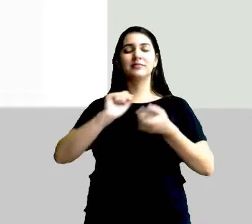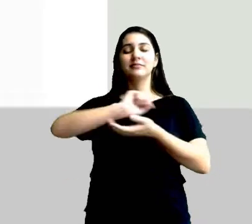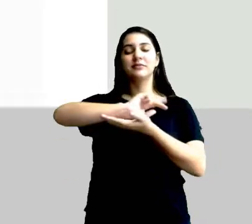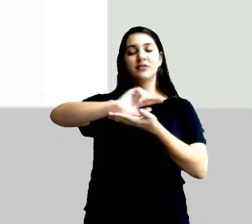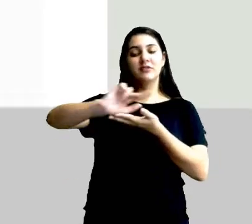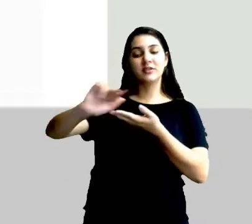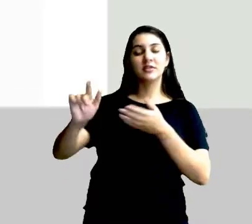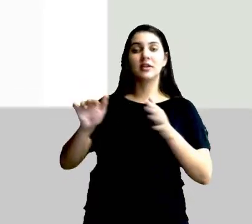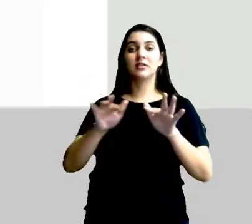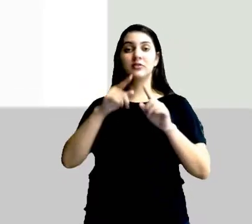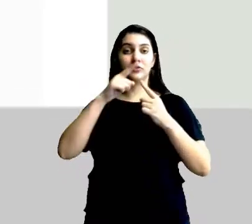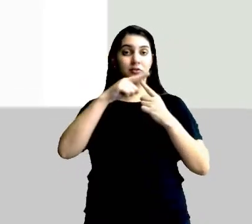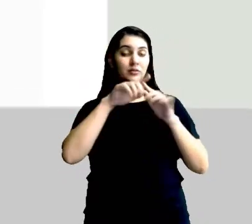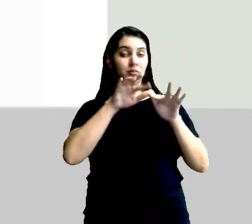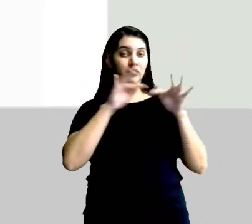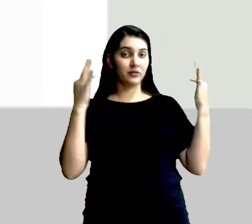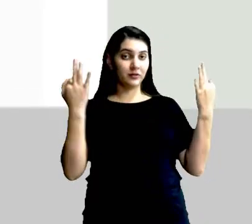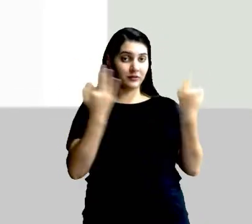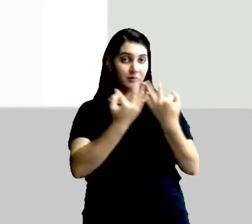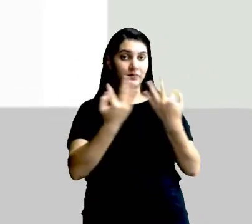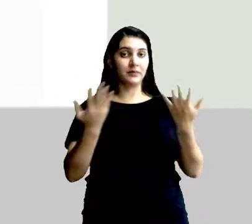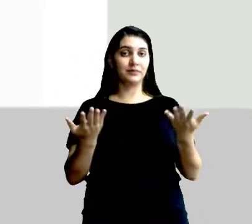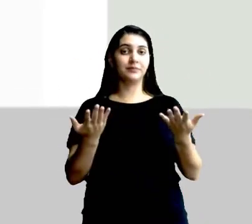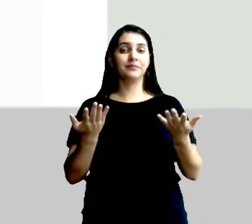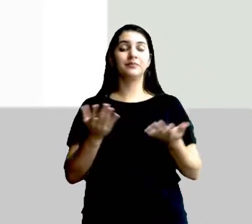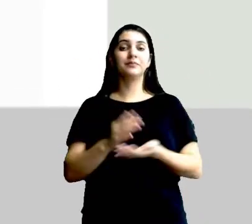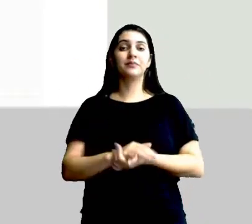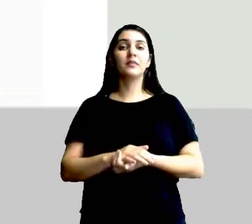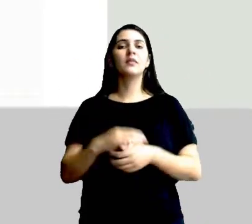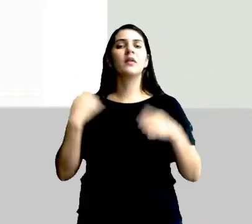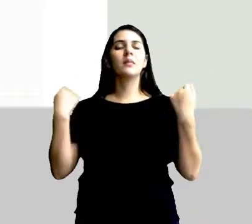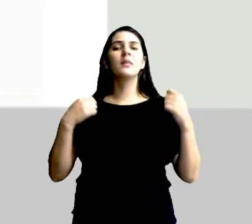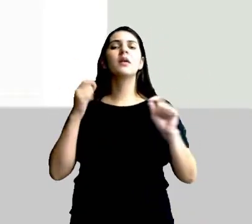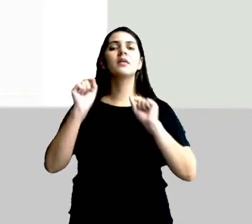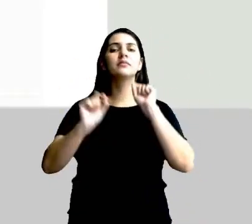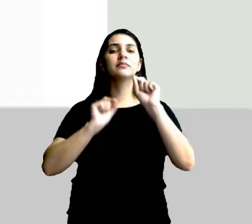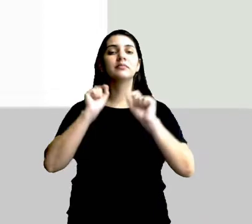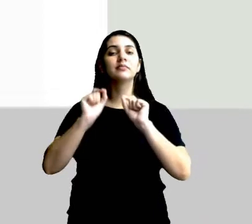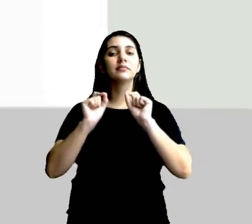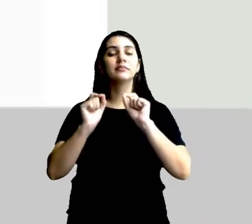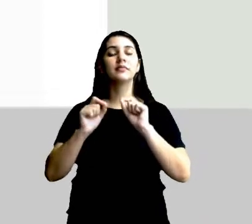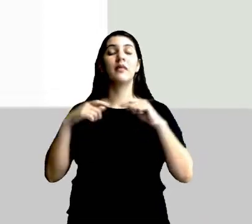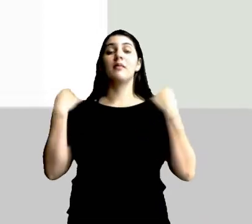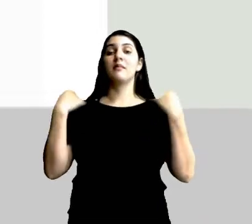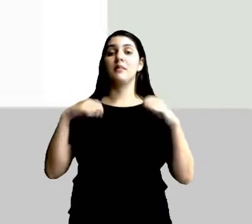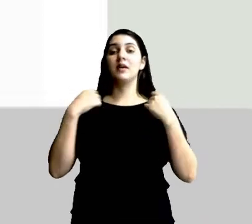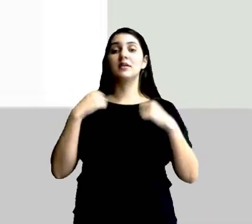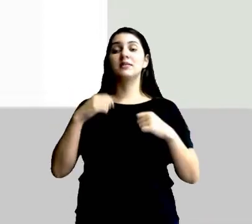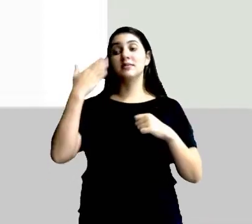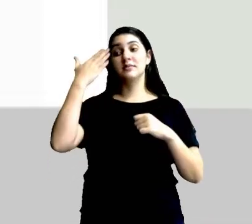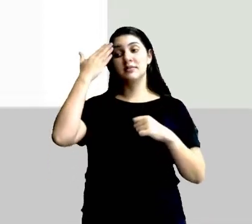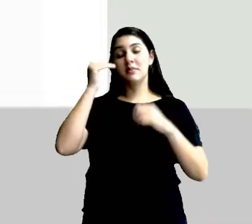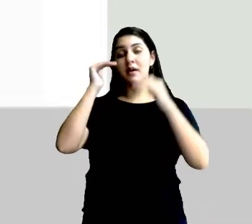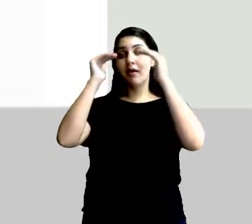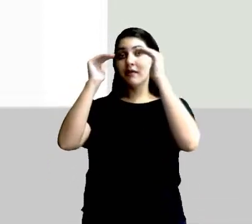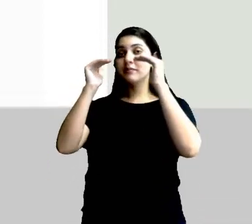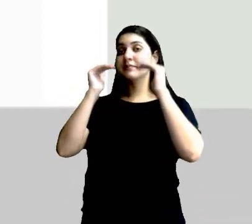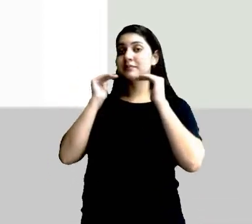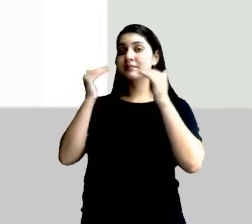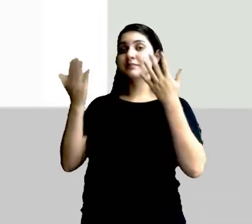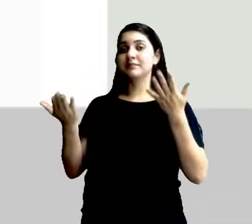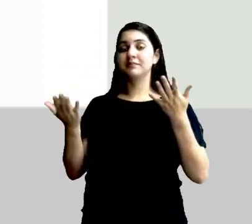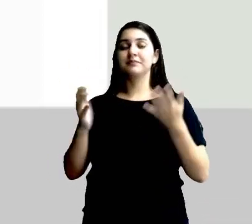essas variedades de tipos de família. Então a gente precisa de quê? A gente precisa saber, reconhecer e